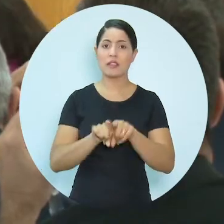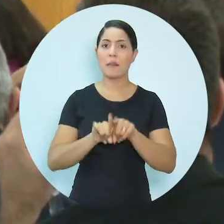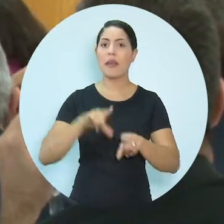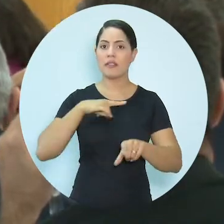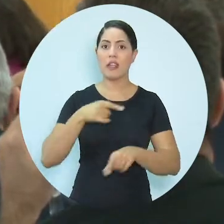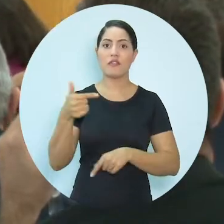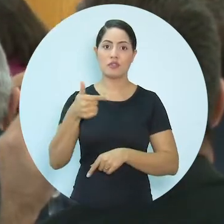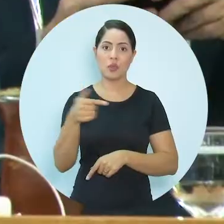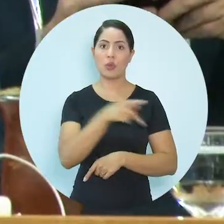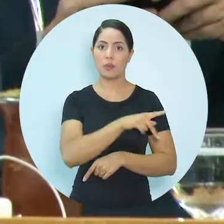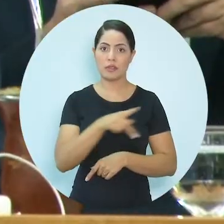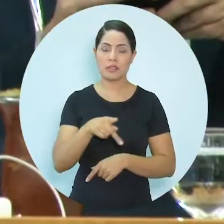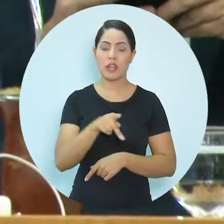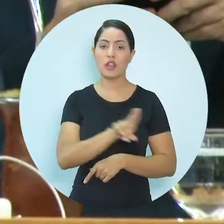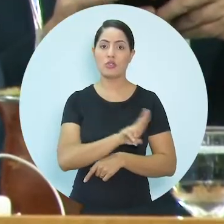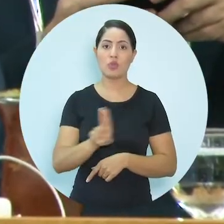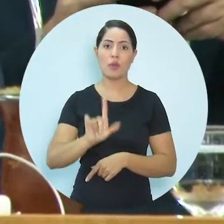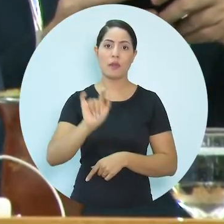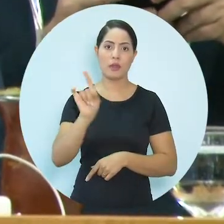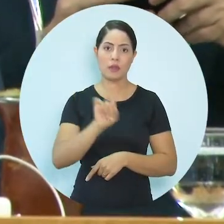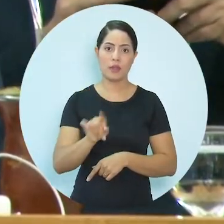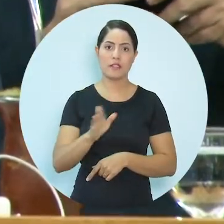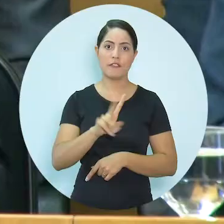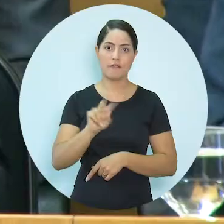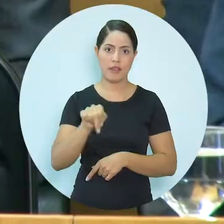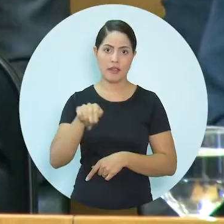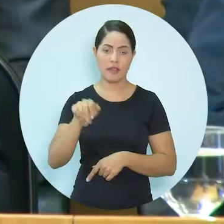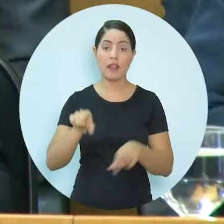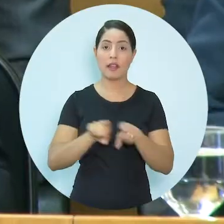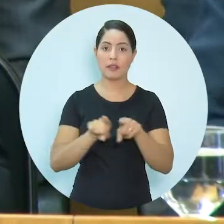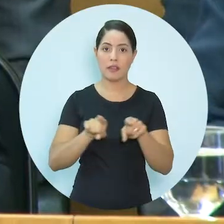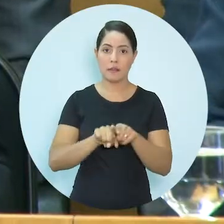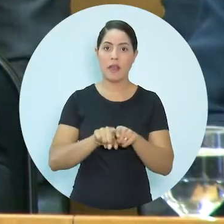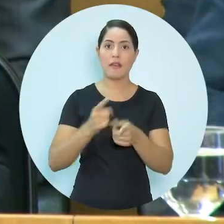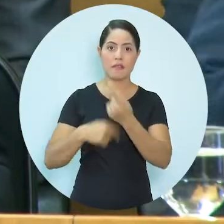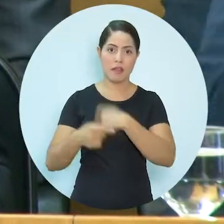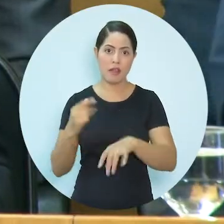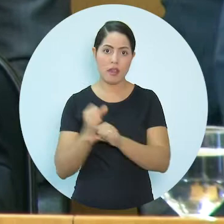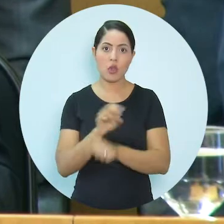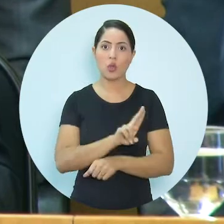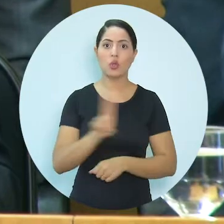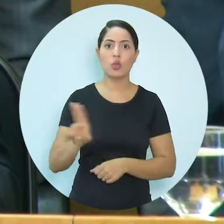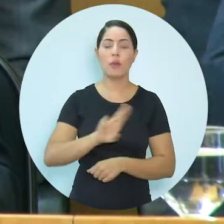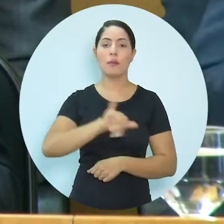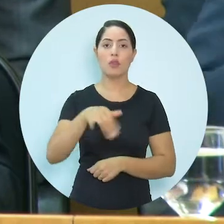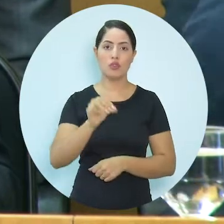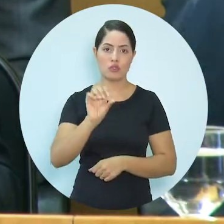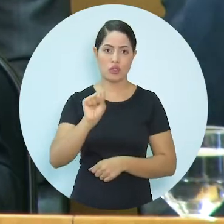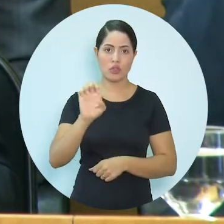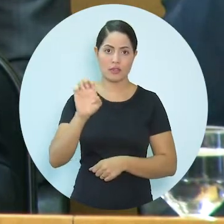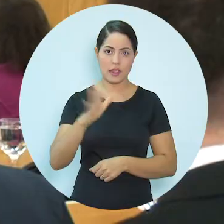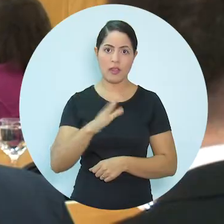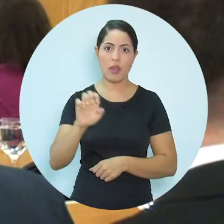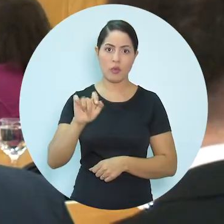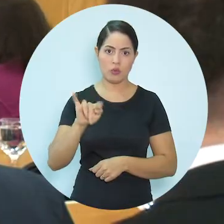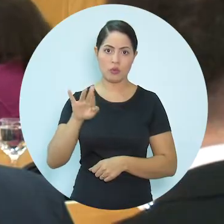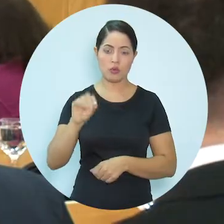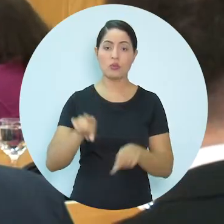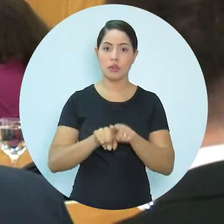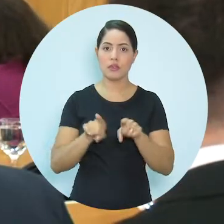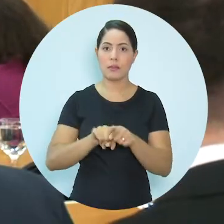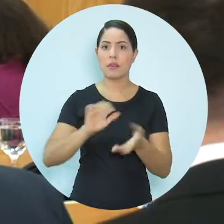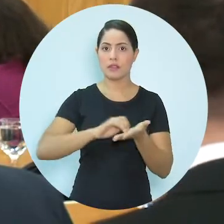de abertura o vice-presidente da OAB, Luiz Viana, o diretor-tesoureiro José Augusto Araújo de Noronha e